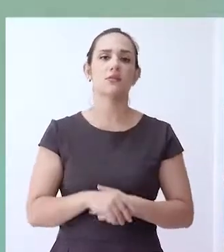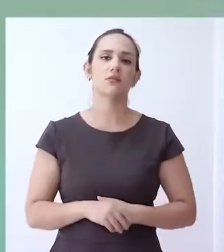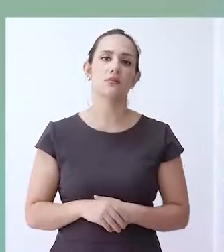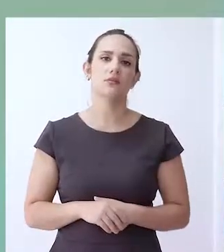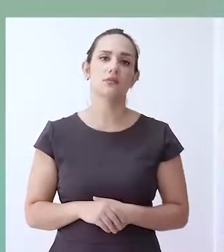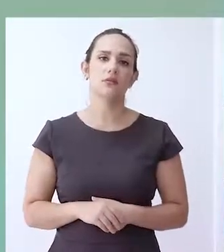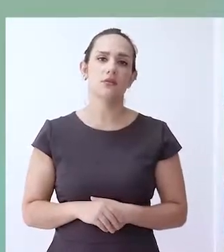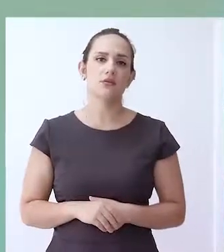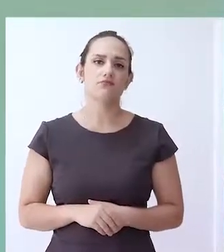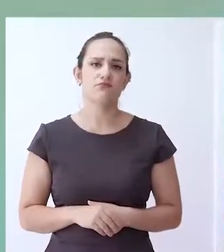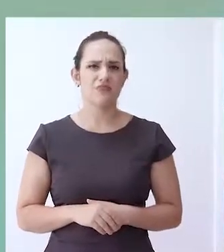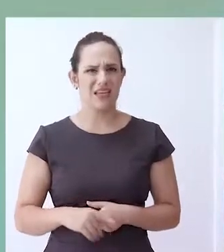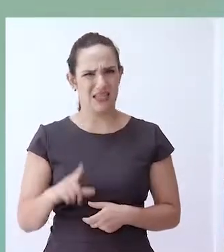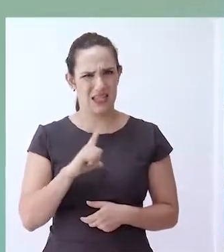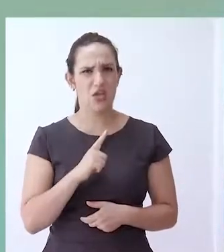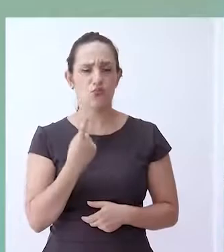né?